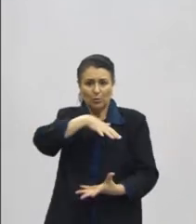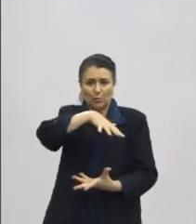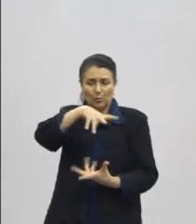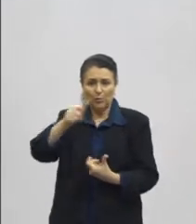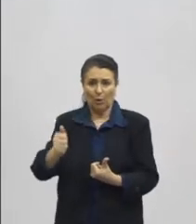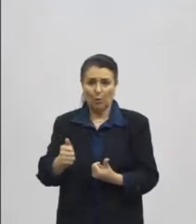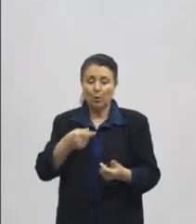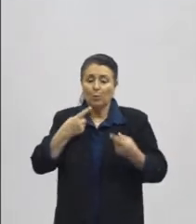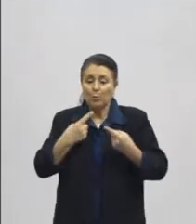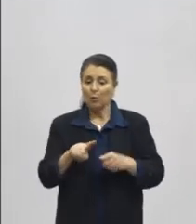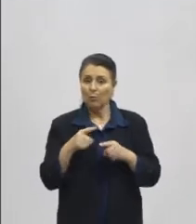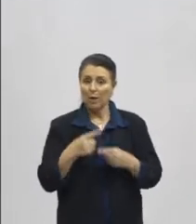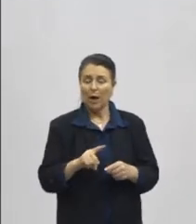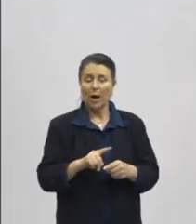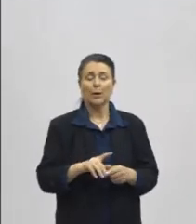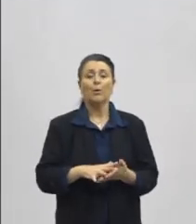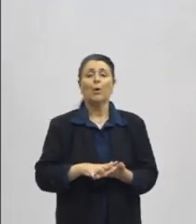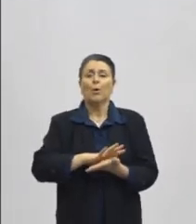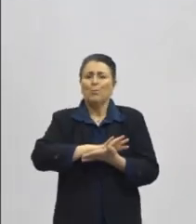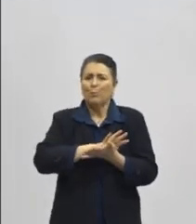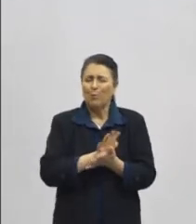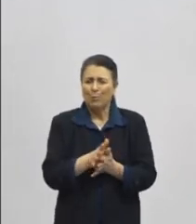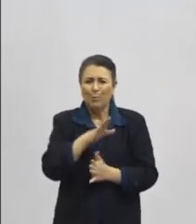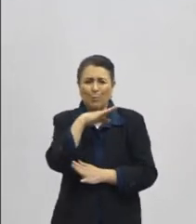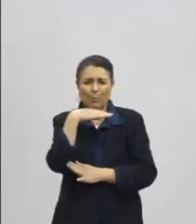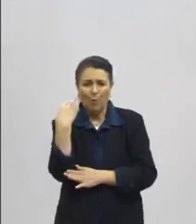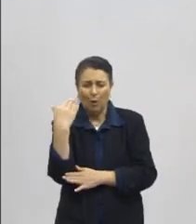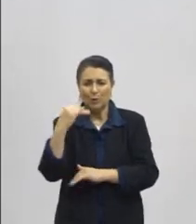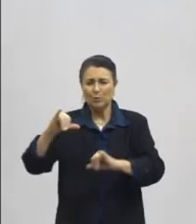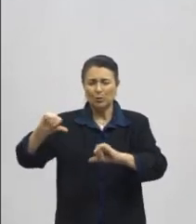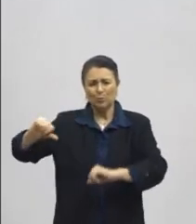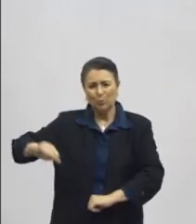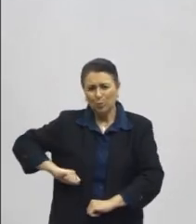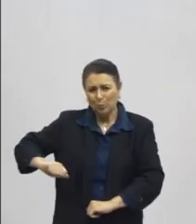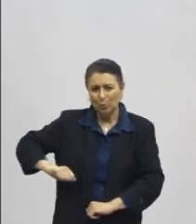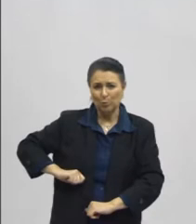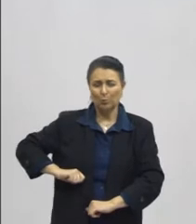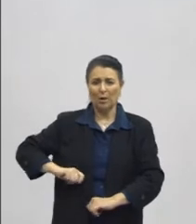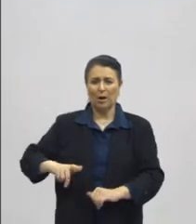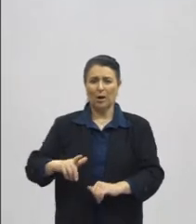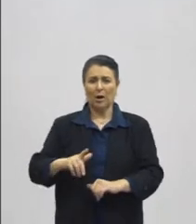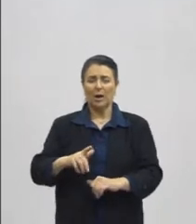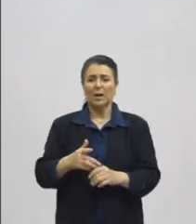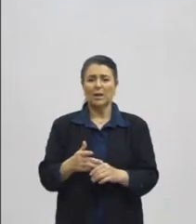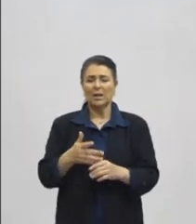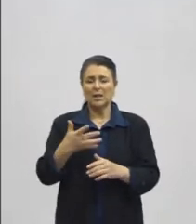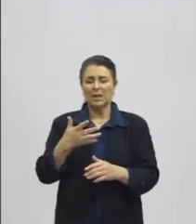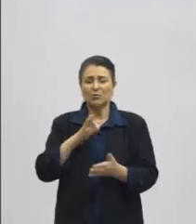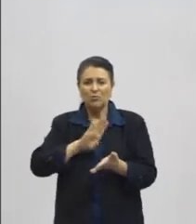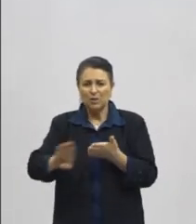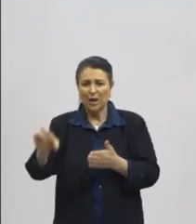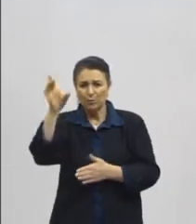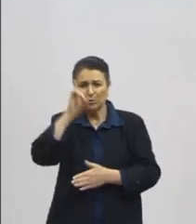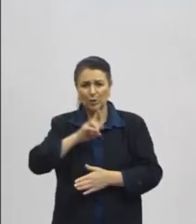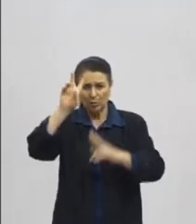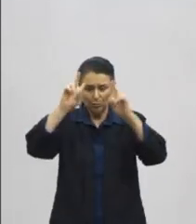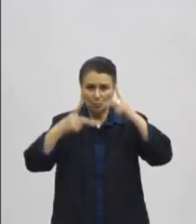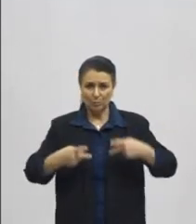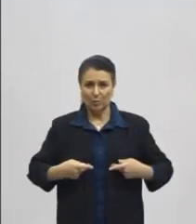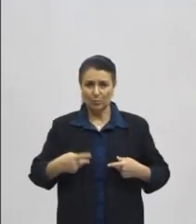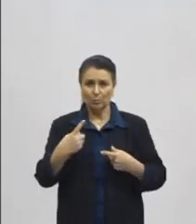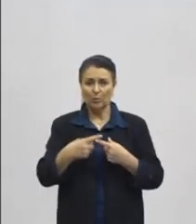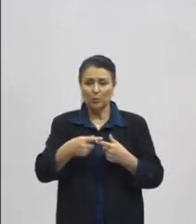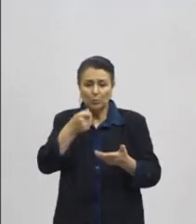mortes tortura violação de direitos humanos em diversos países porque pela luta dos dois